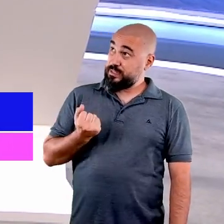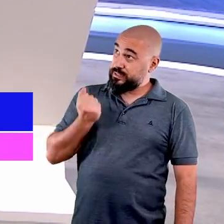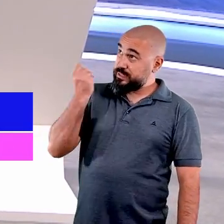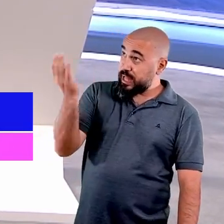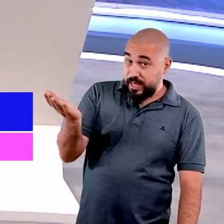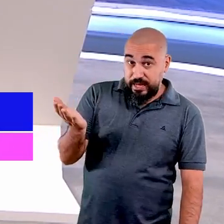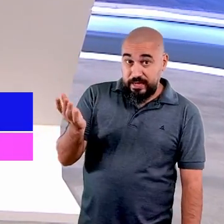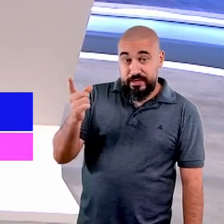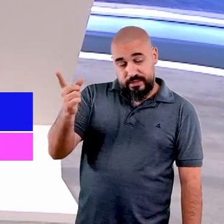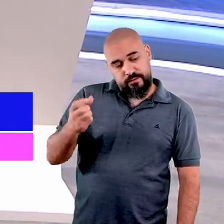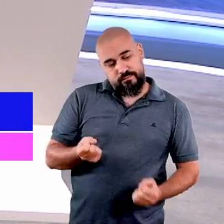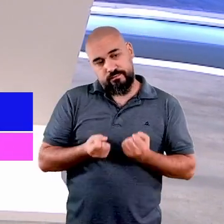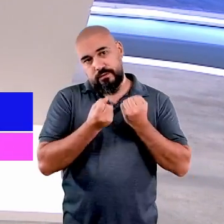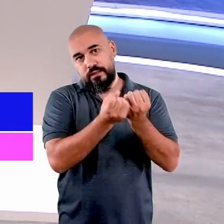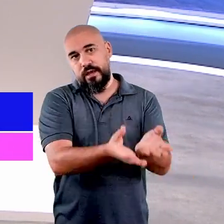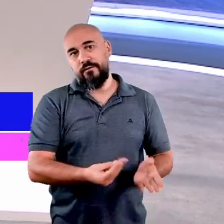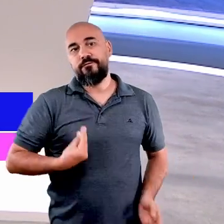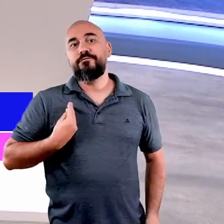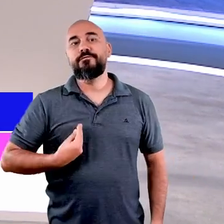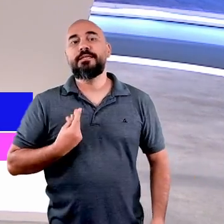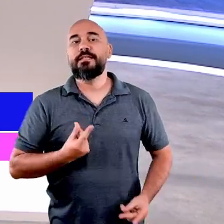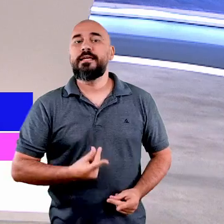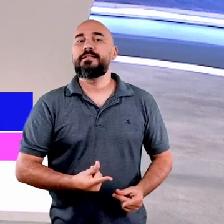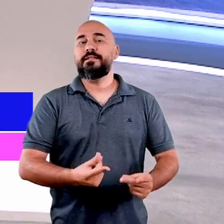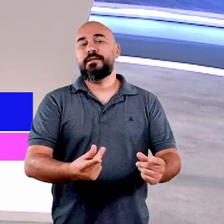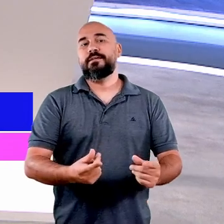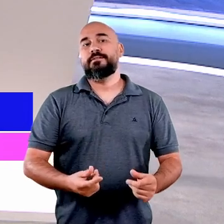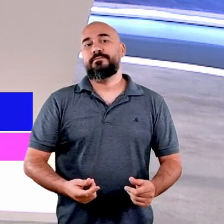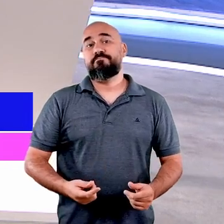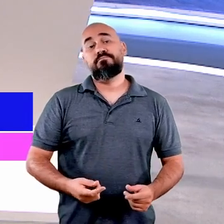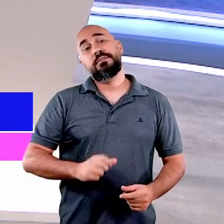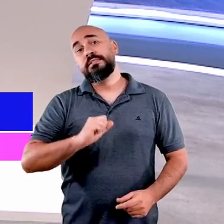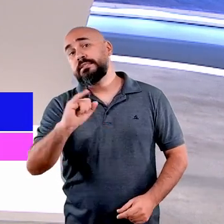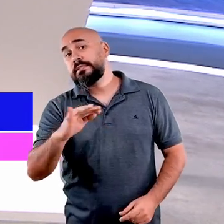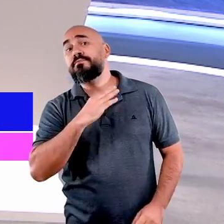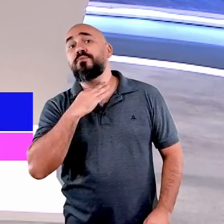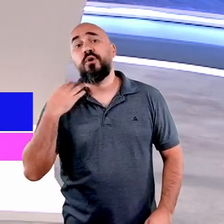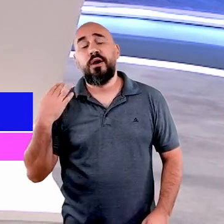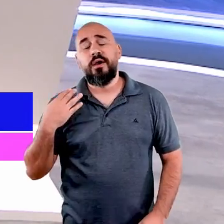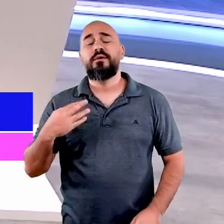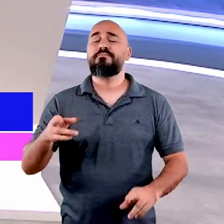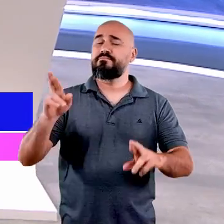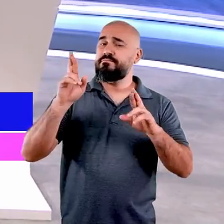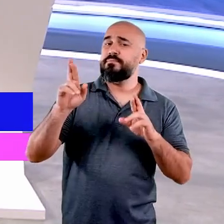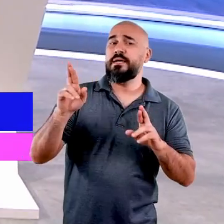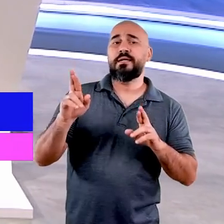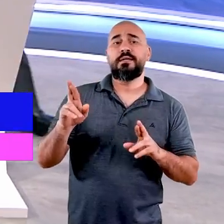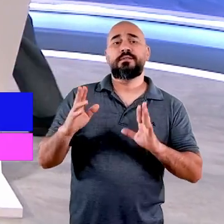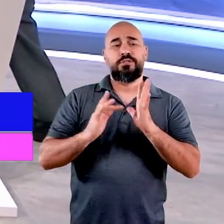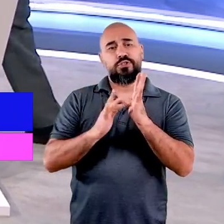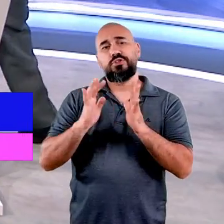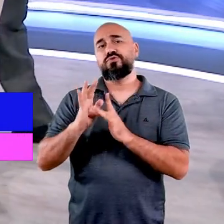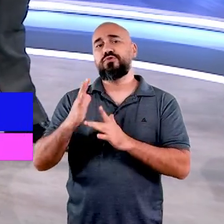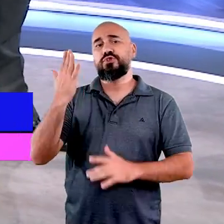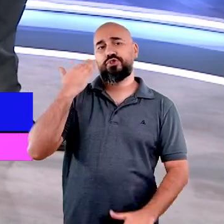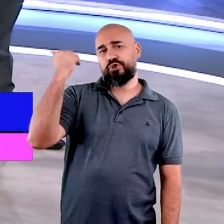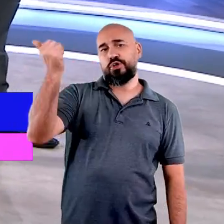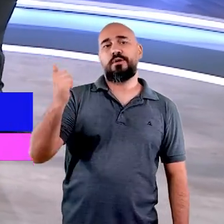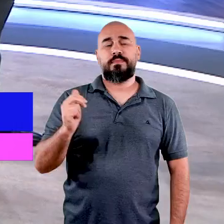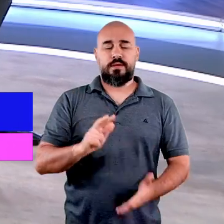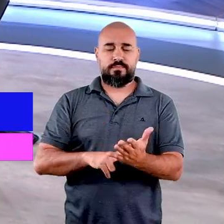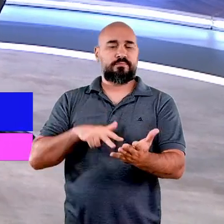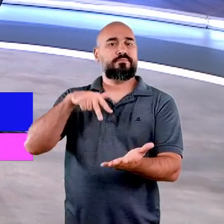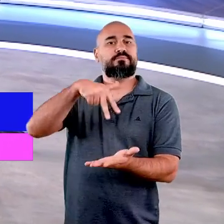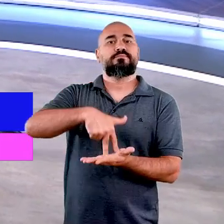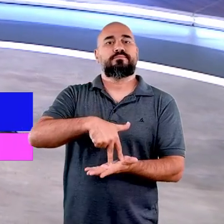Se tivermos que passar pela morte, temos a certeza e a esperança de que Jesus vai nos